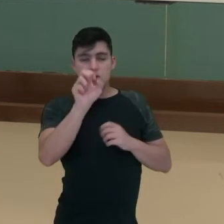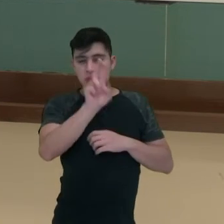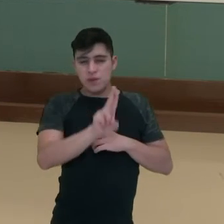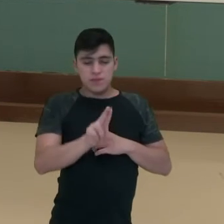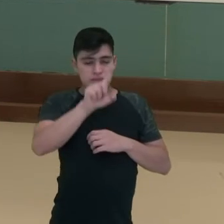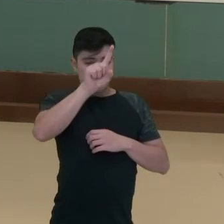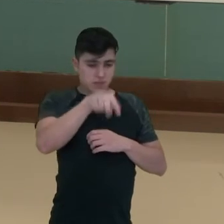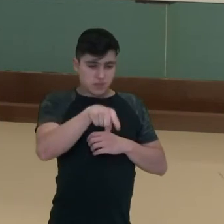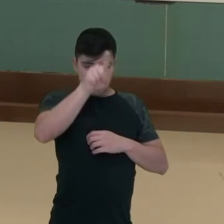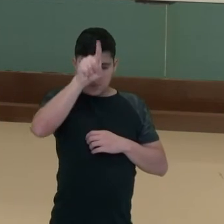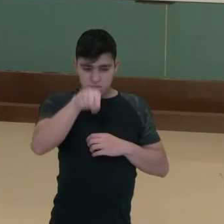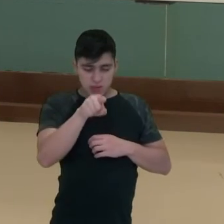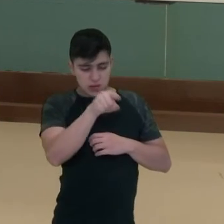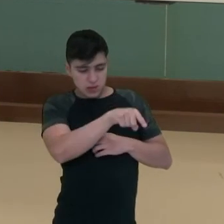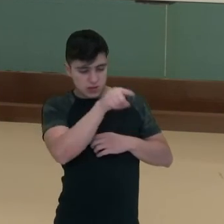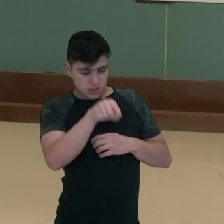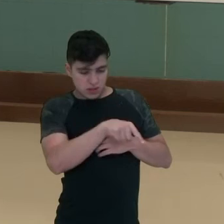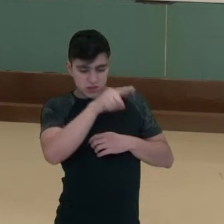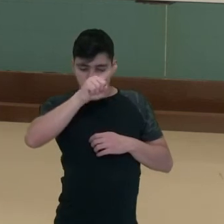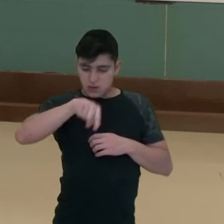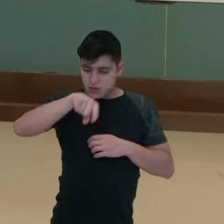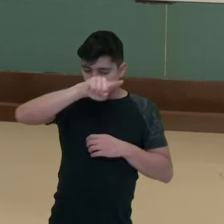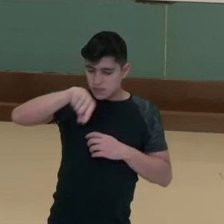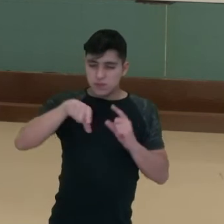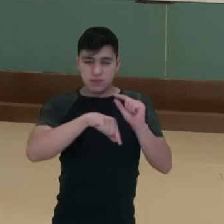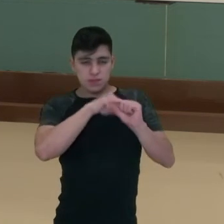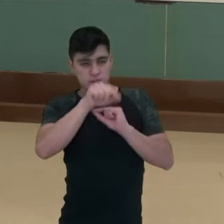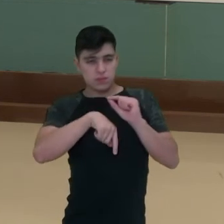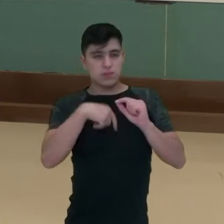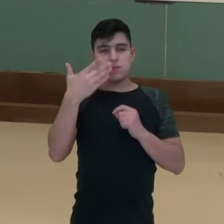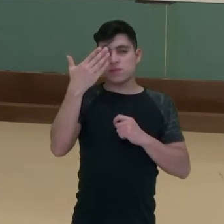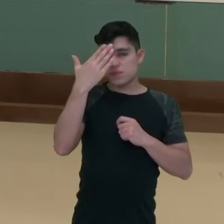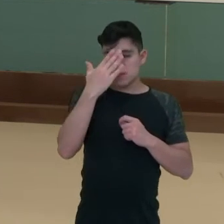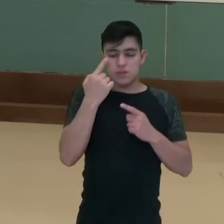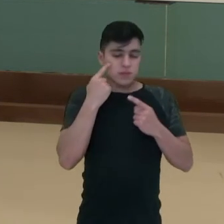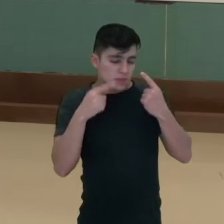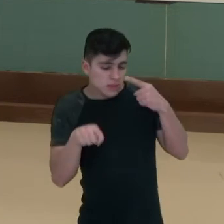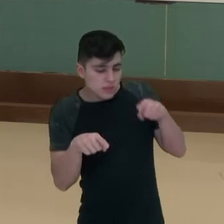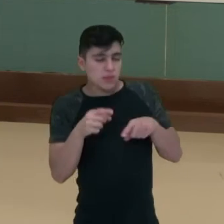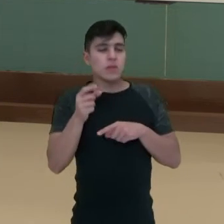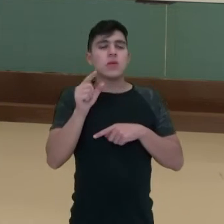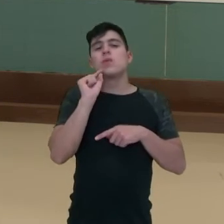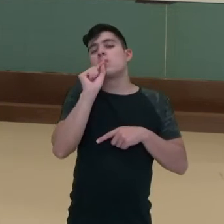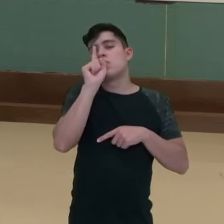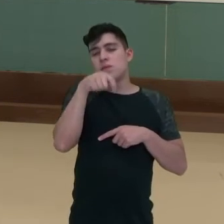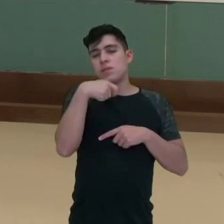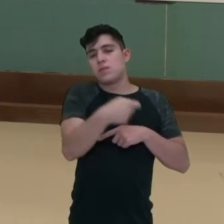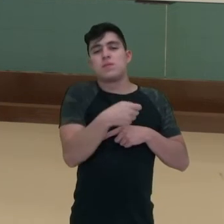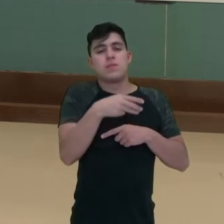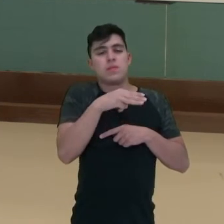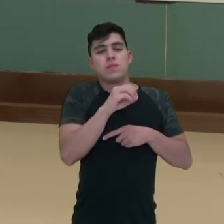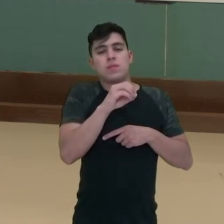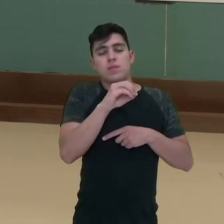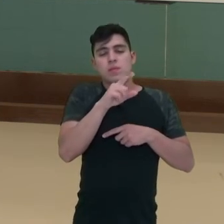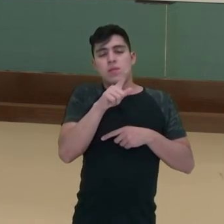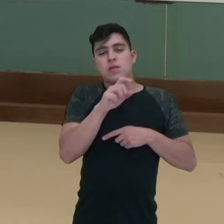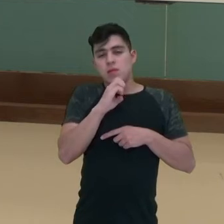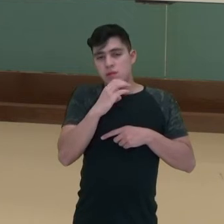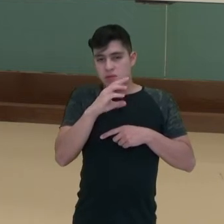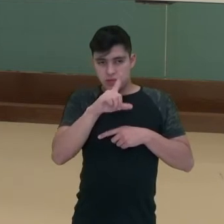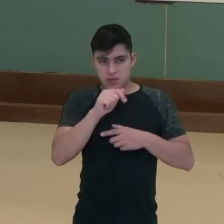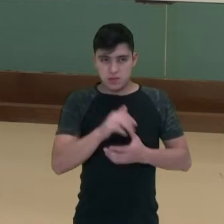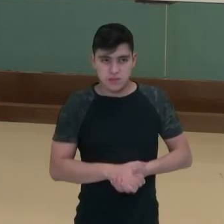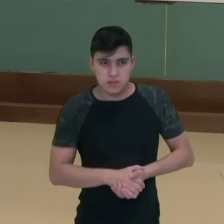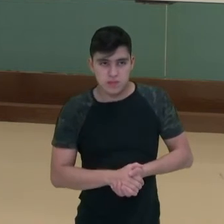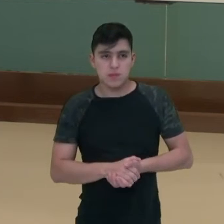utilizando, então, traços para que a gente possa identificar esta molécula. Então, esses